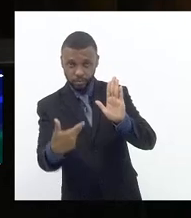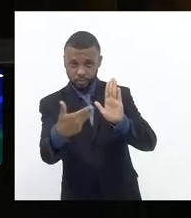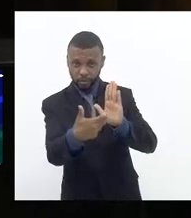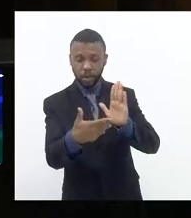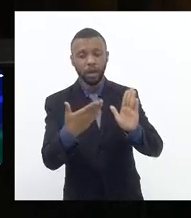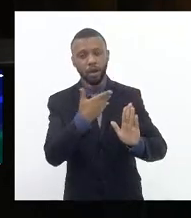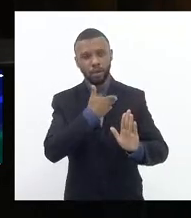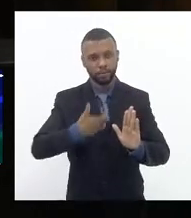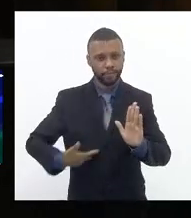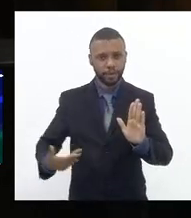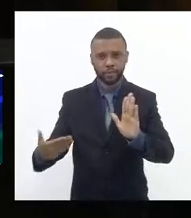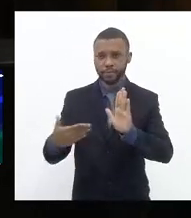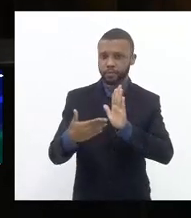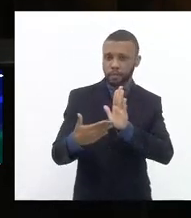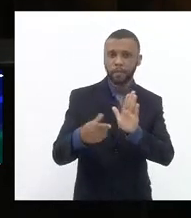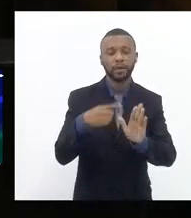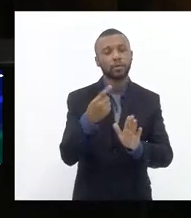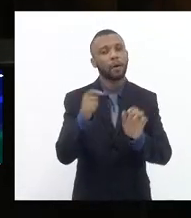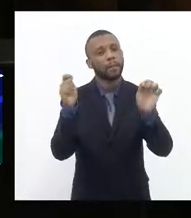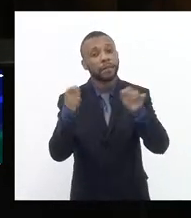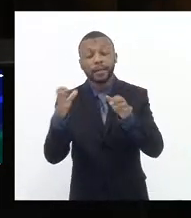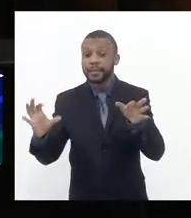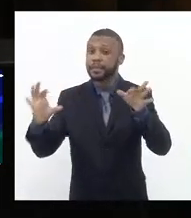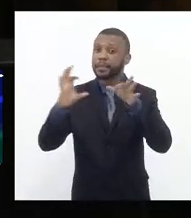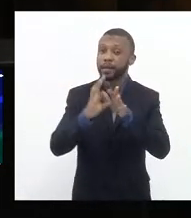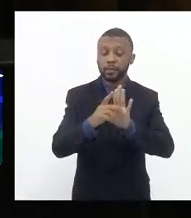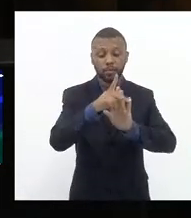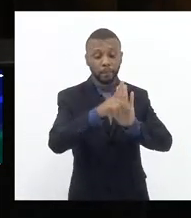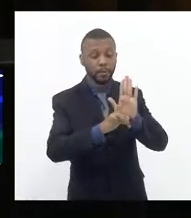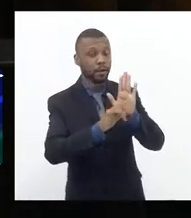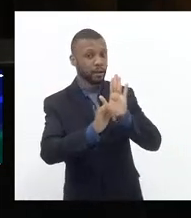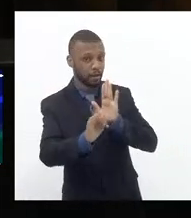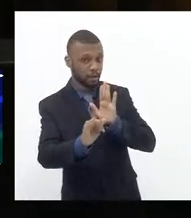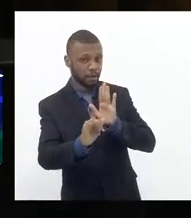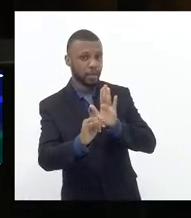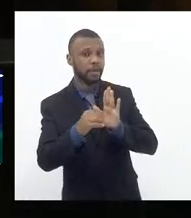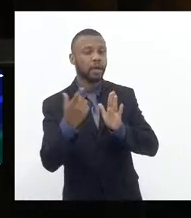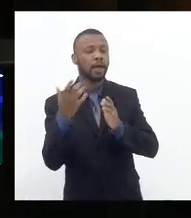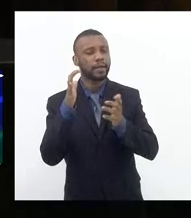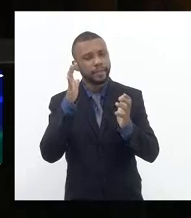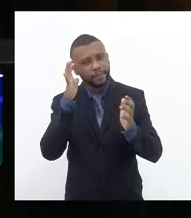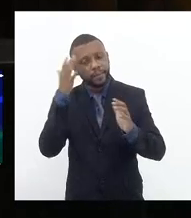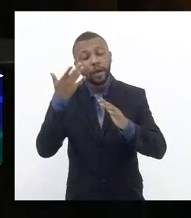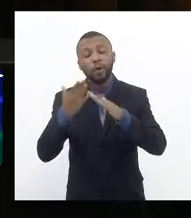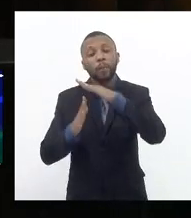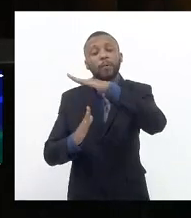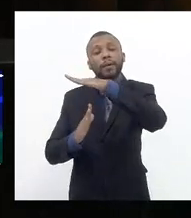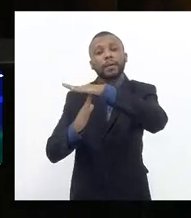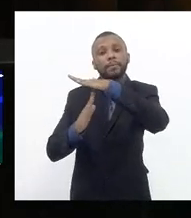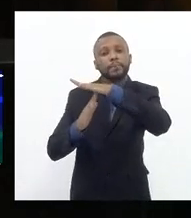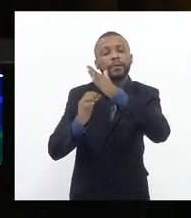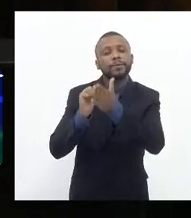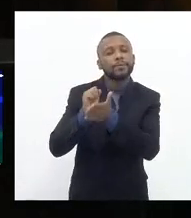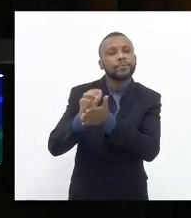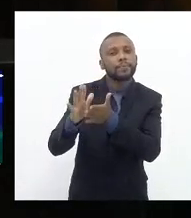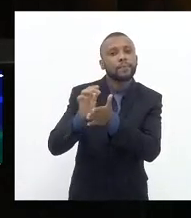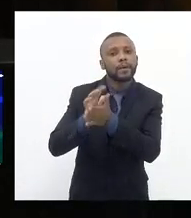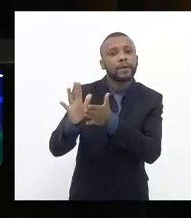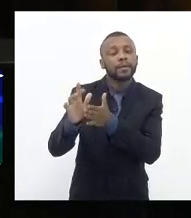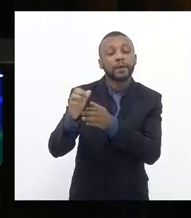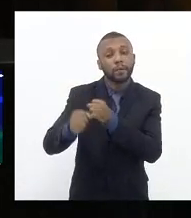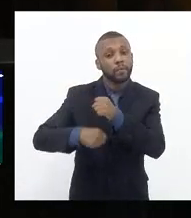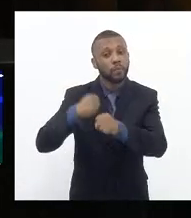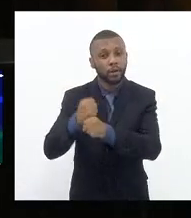eu propus um texto ao governo, para que a gente pudesse, na lei, no projeto de lei, definir como teto, como limite de despesas primárias para